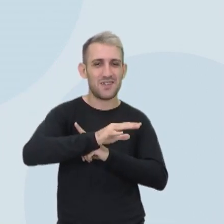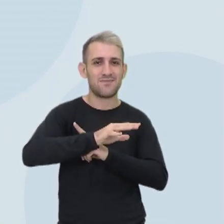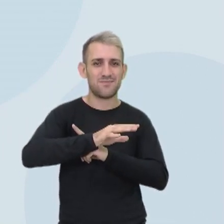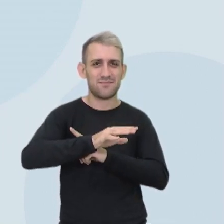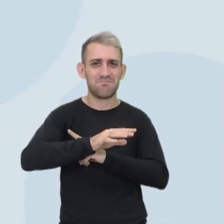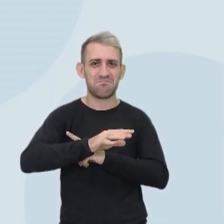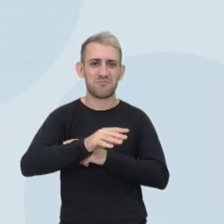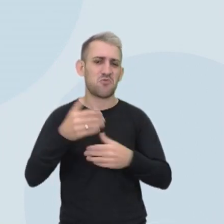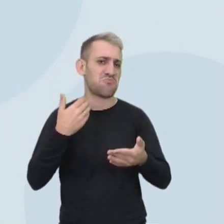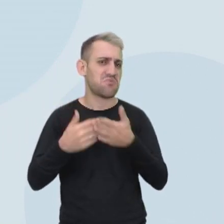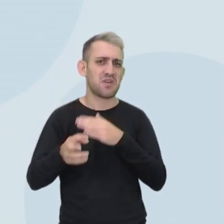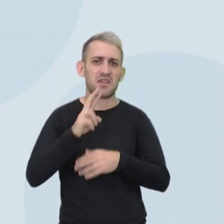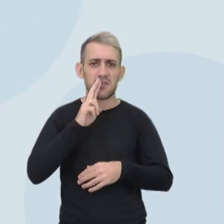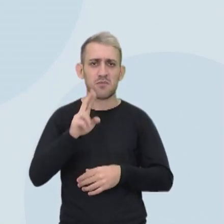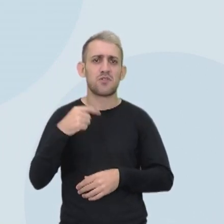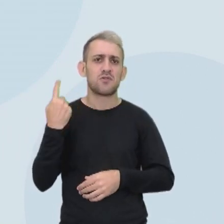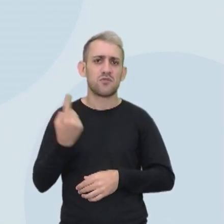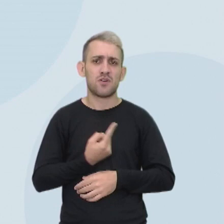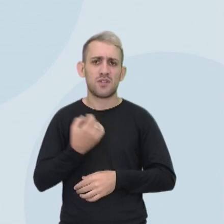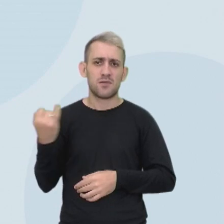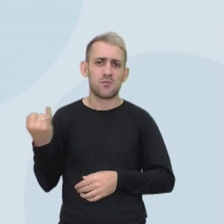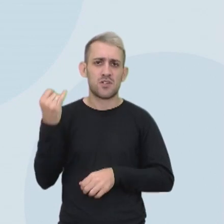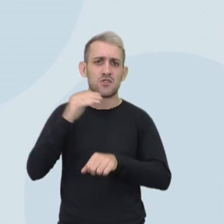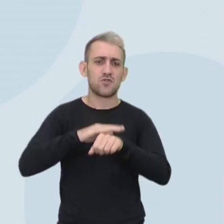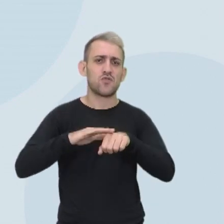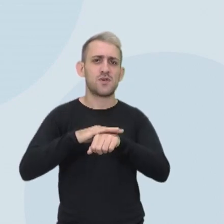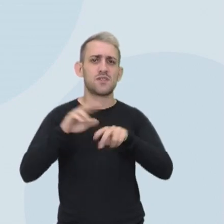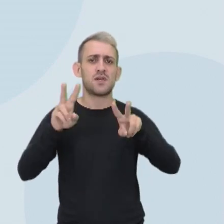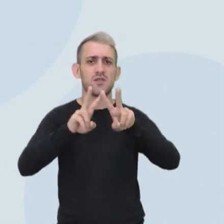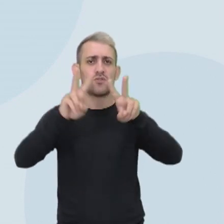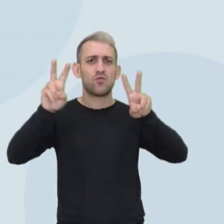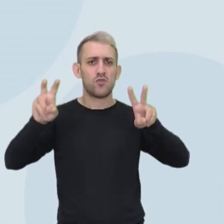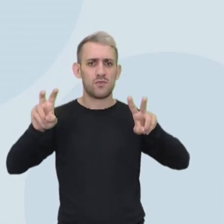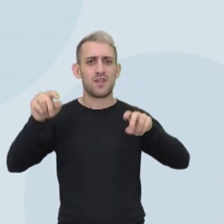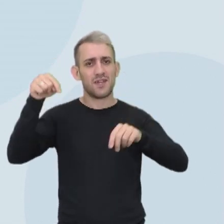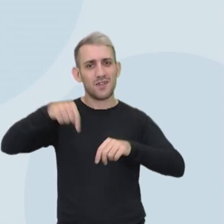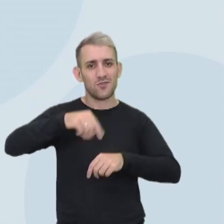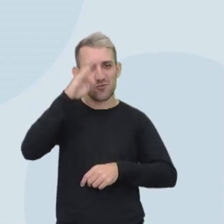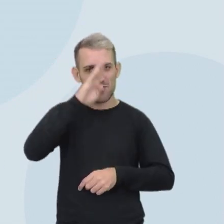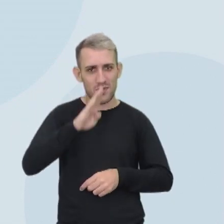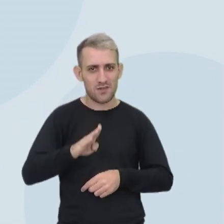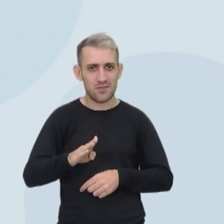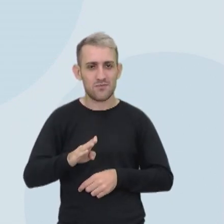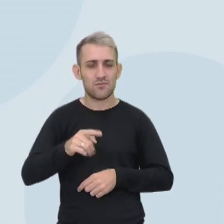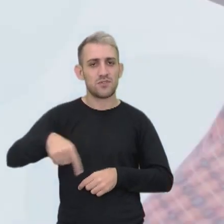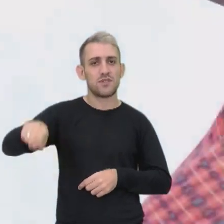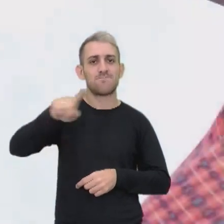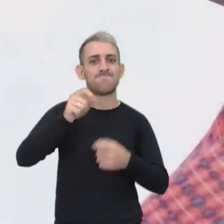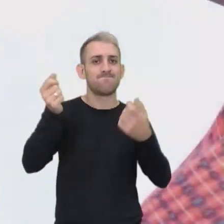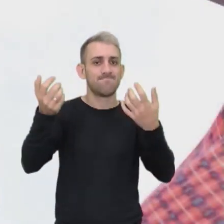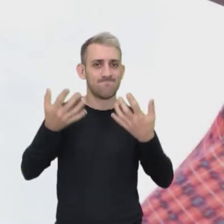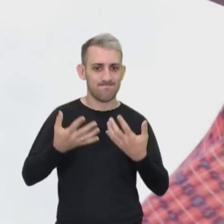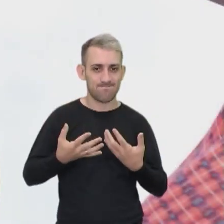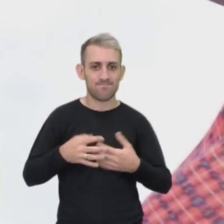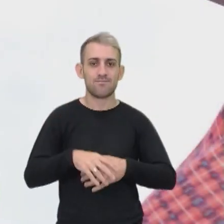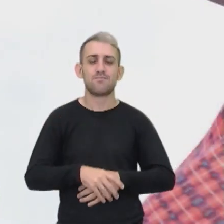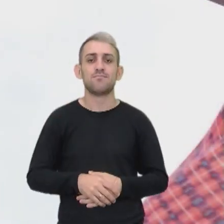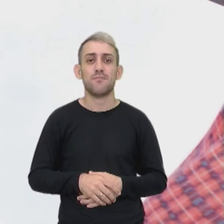Independente da resposta, é importante tratarmos desses assuntos no Brasil? Explique.